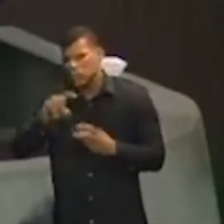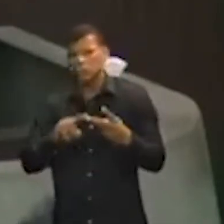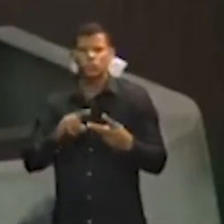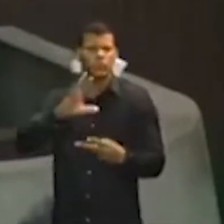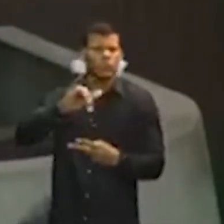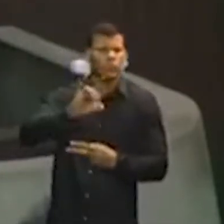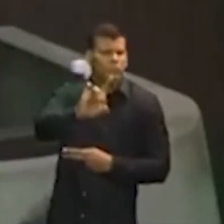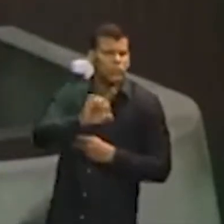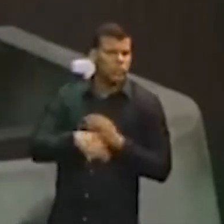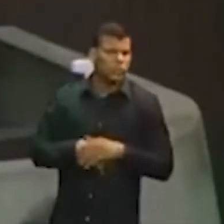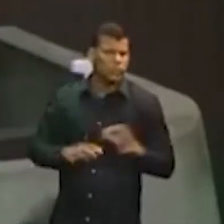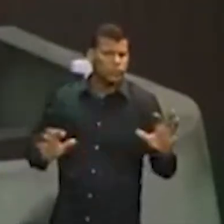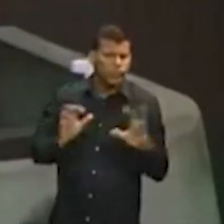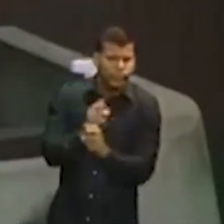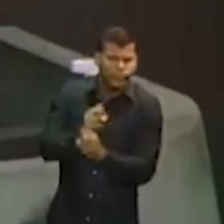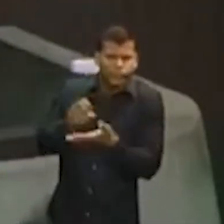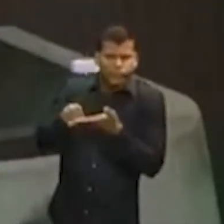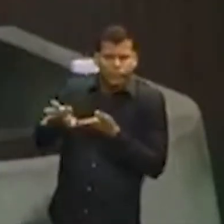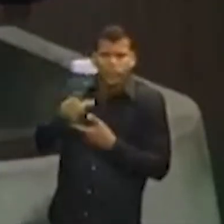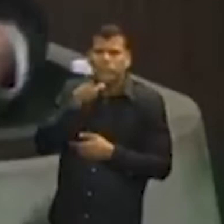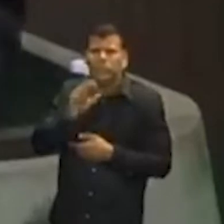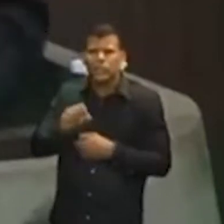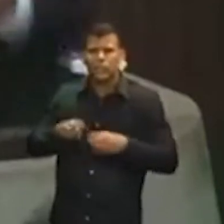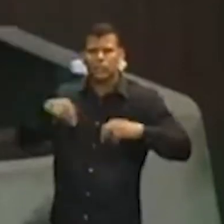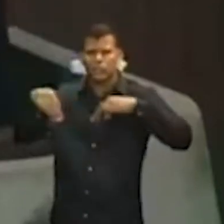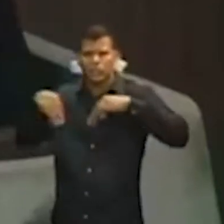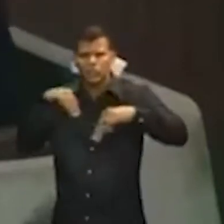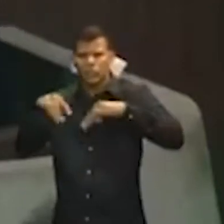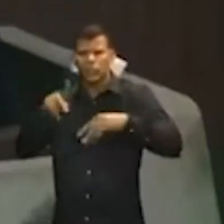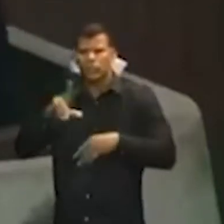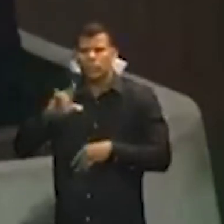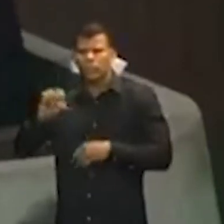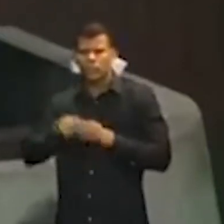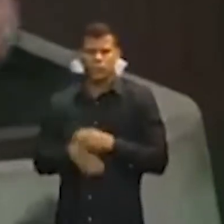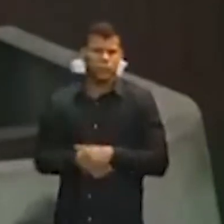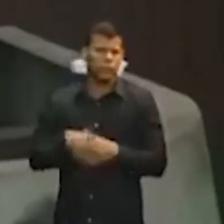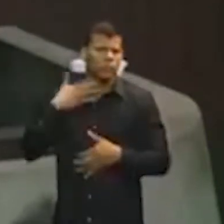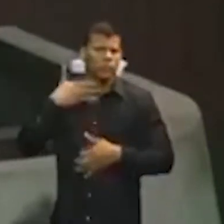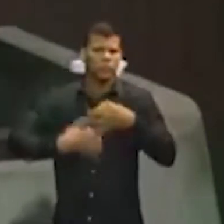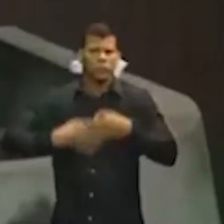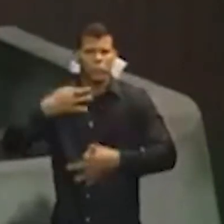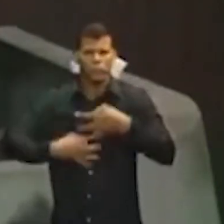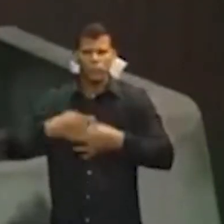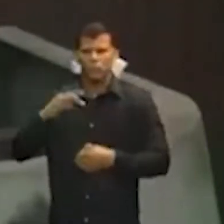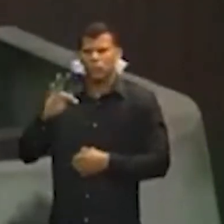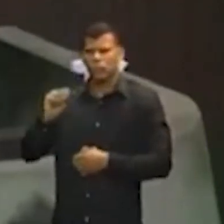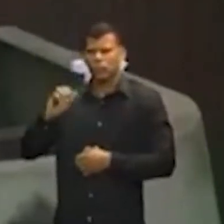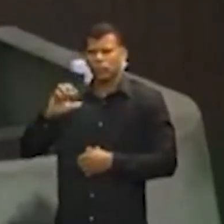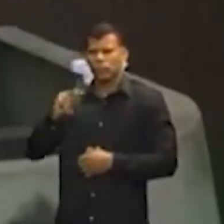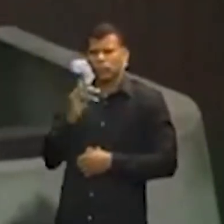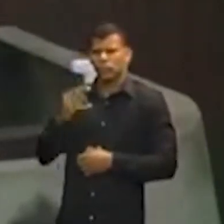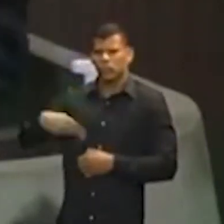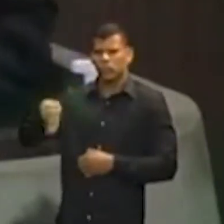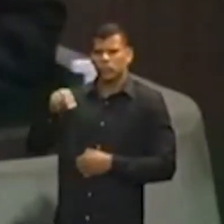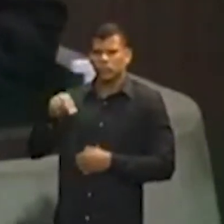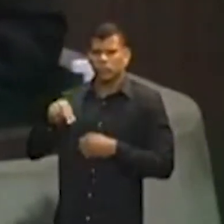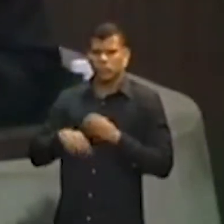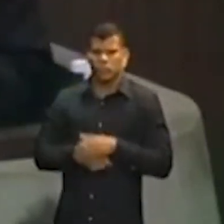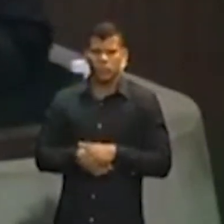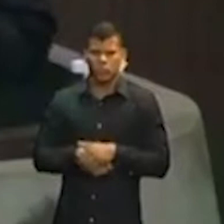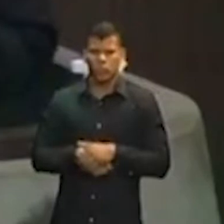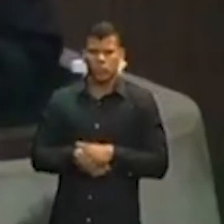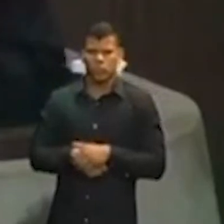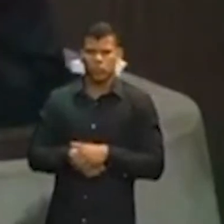Cid, e vou mandar para o Ministério Público, vou mandar para o juiz, vou mandar para o Fachin, o ministro lá do Supremo